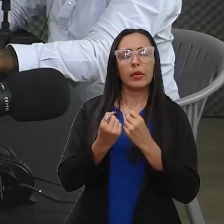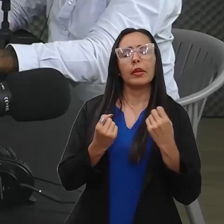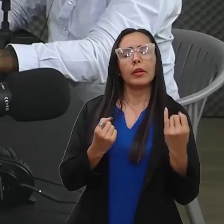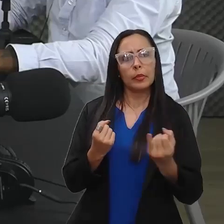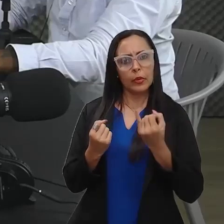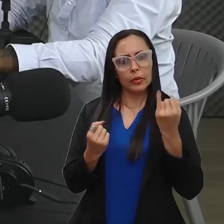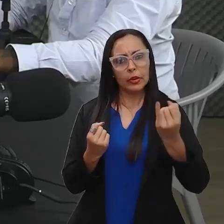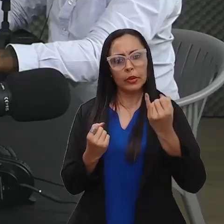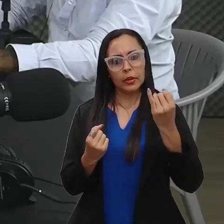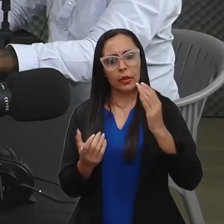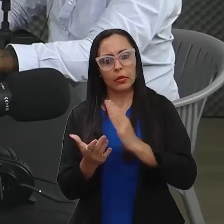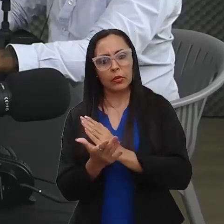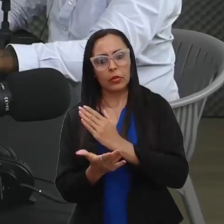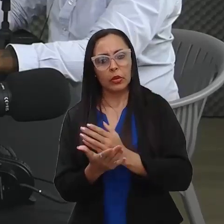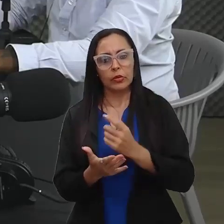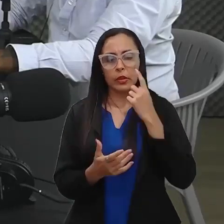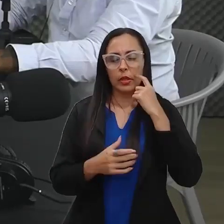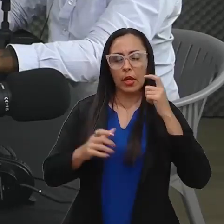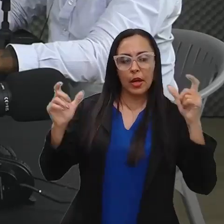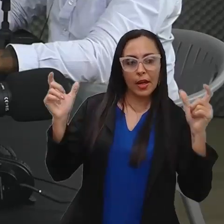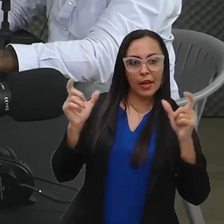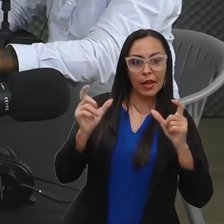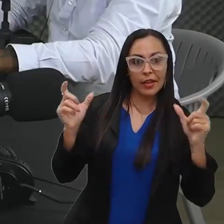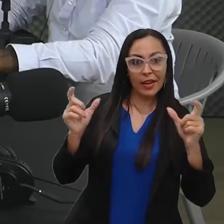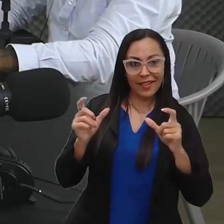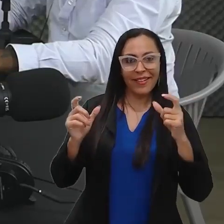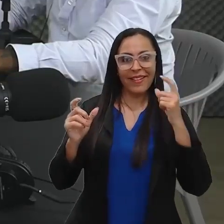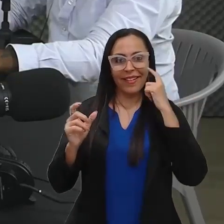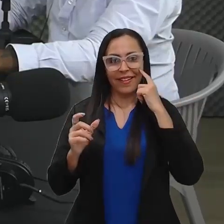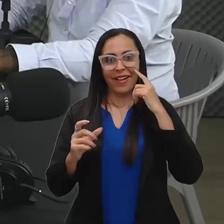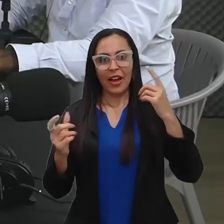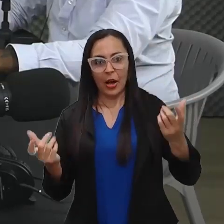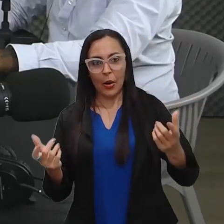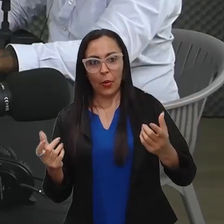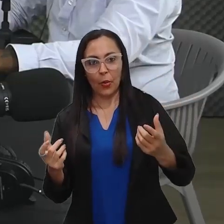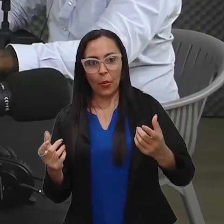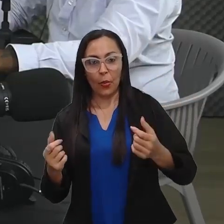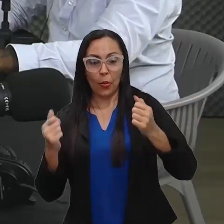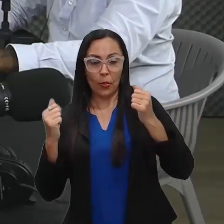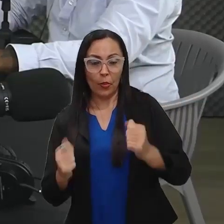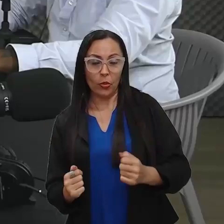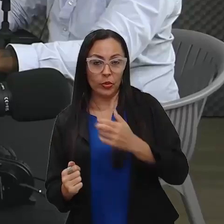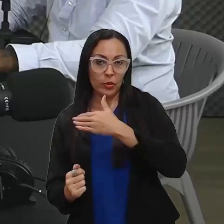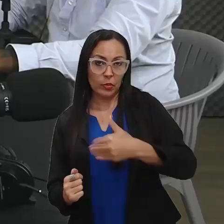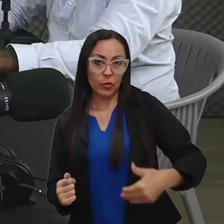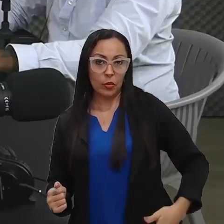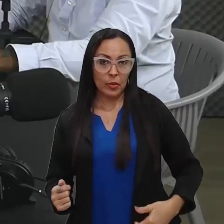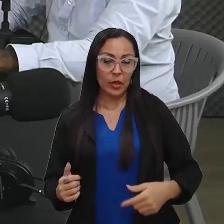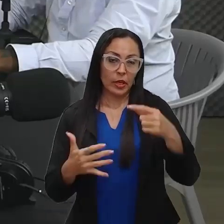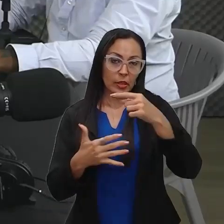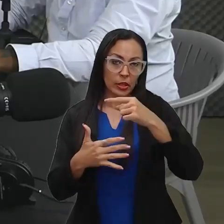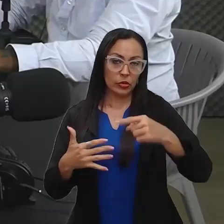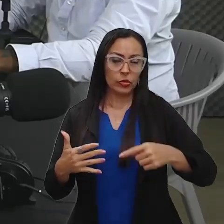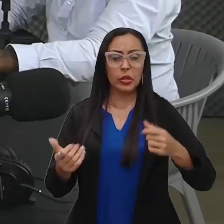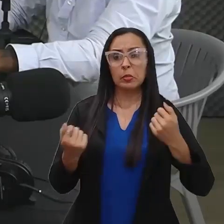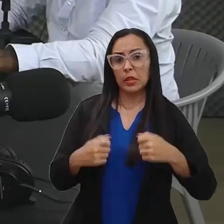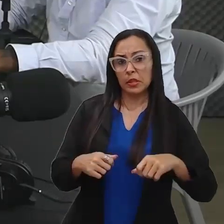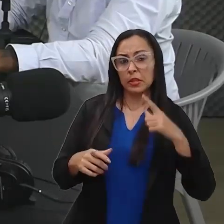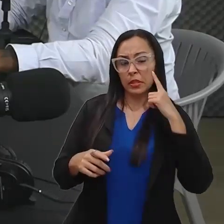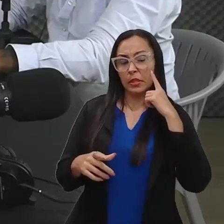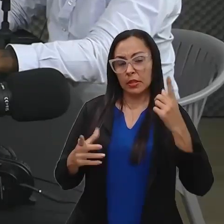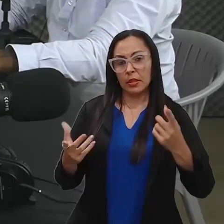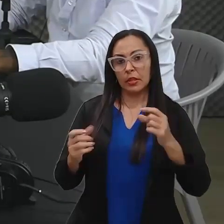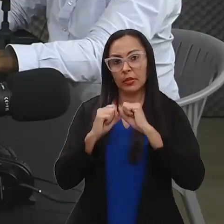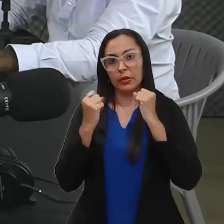fundamental porque muitas vezes ela vai alertar ao poder público questões que ele precisa da sociedade civil